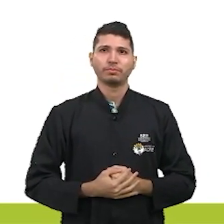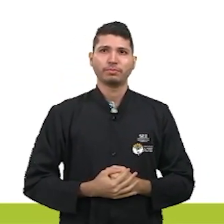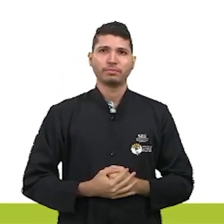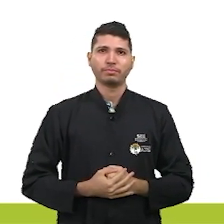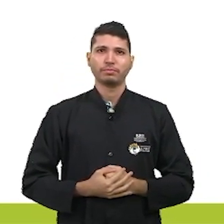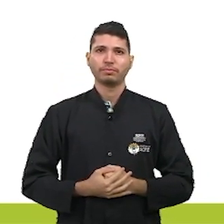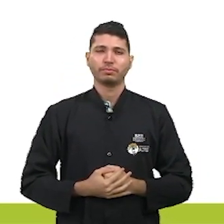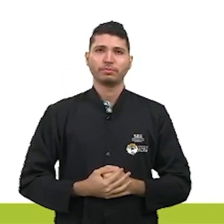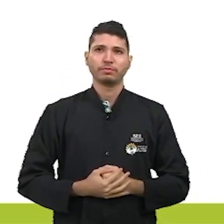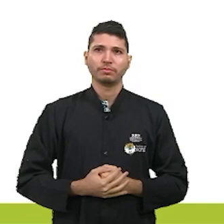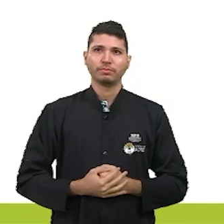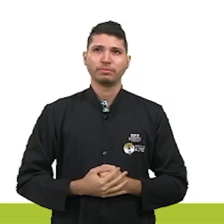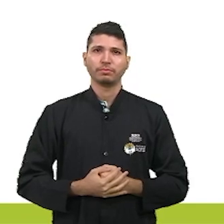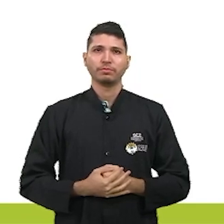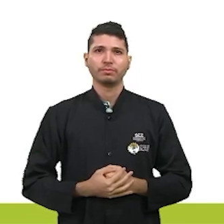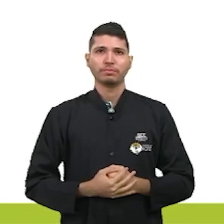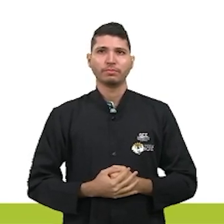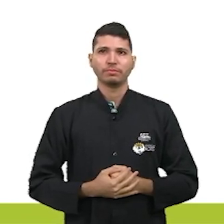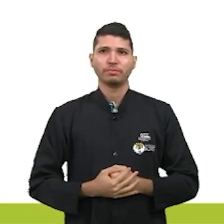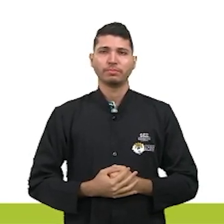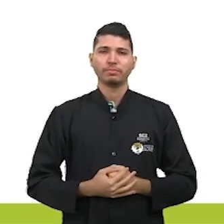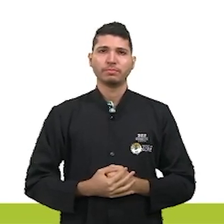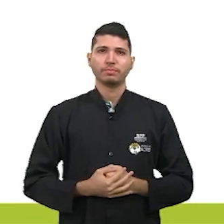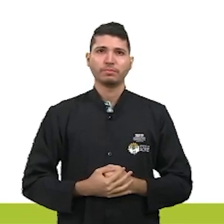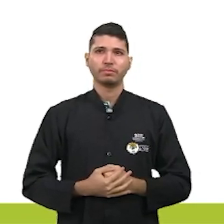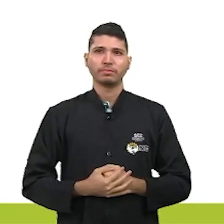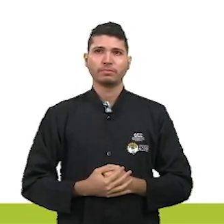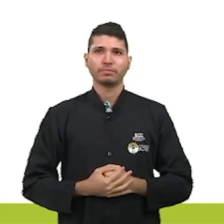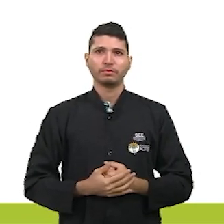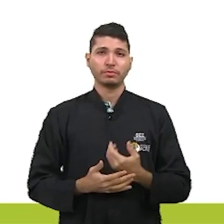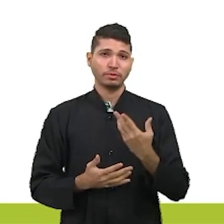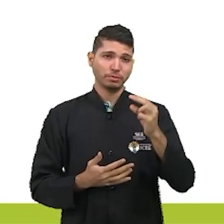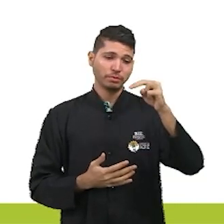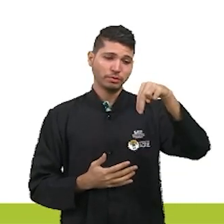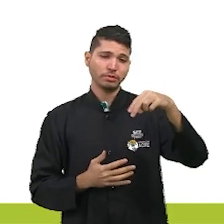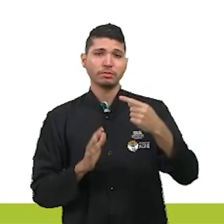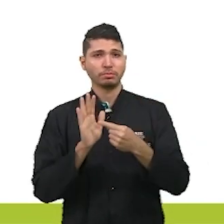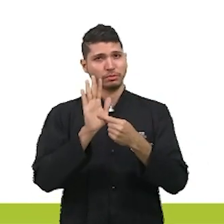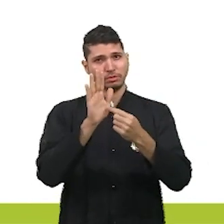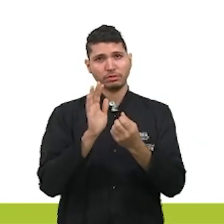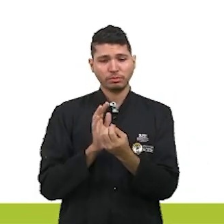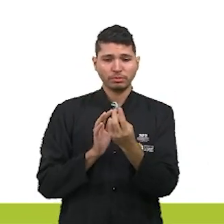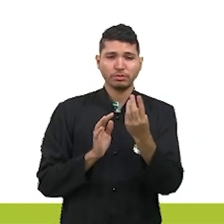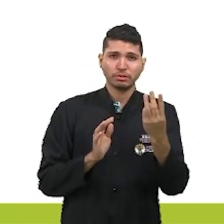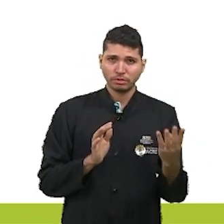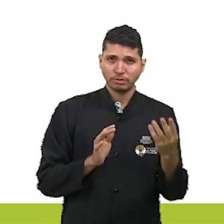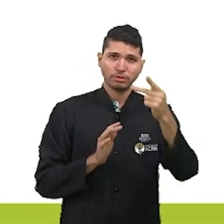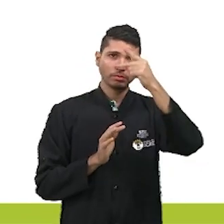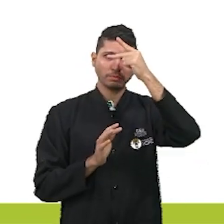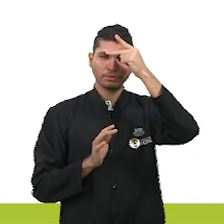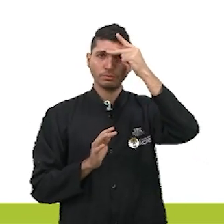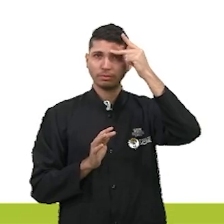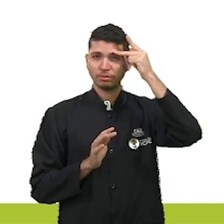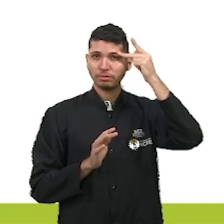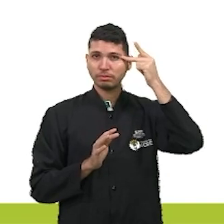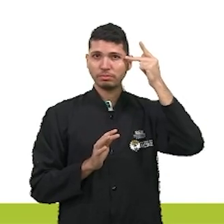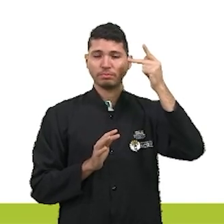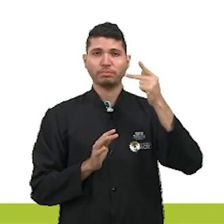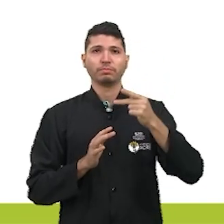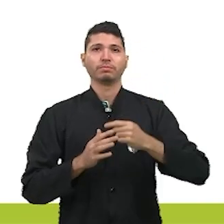qualquer, representa a quantidade de maneiras distintas que você pode organizar N pessoas em fila.